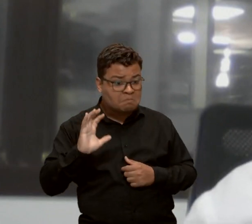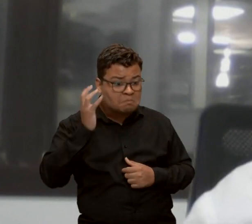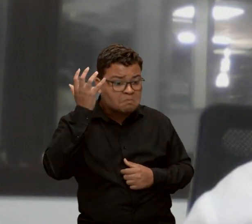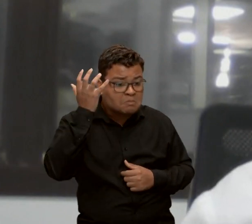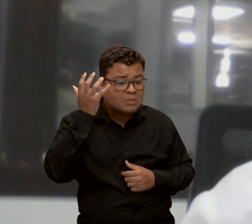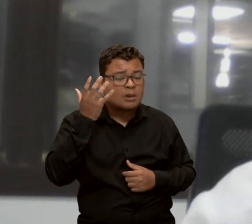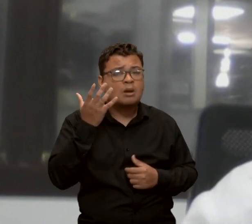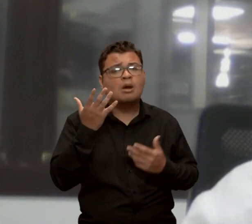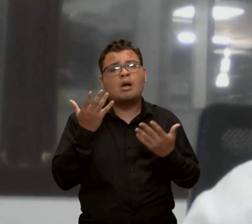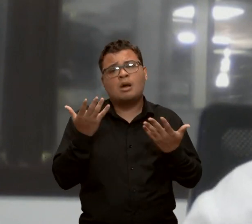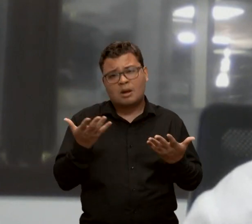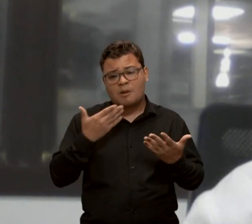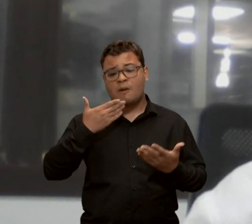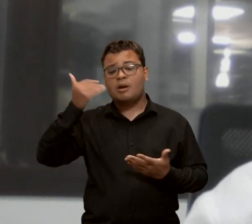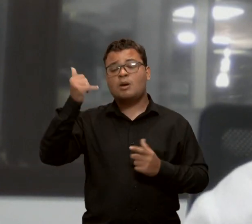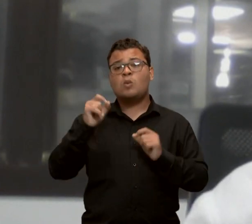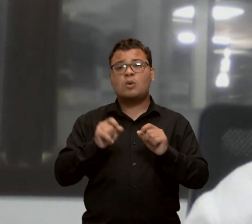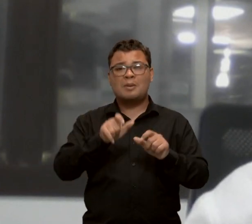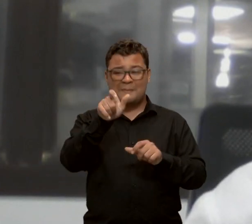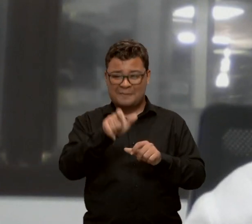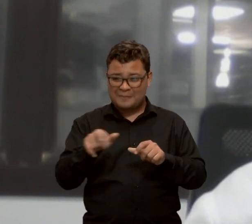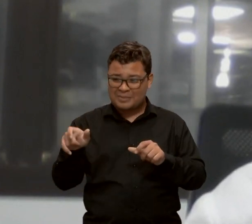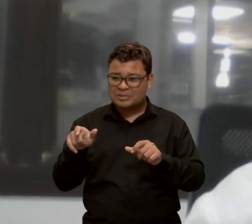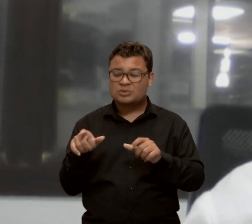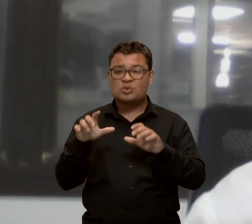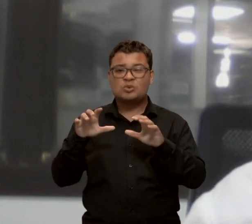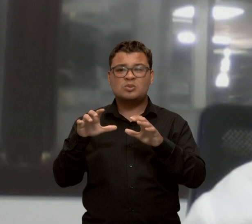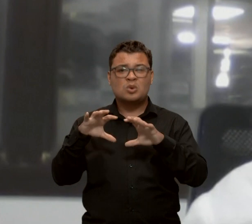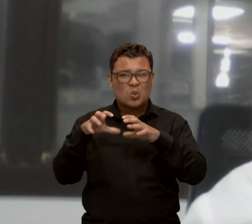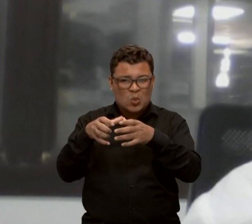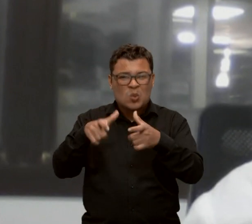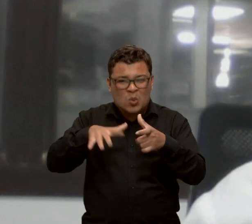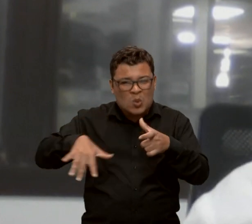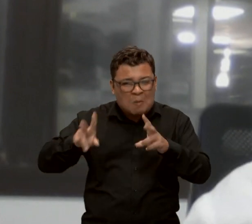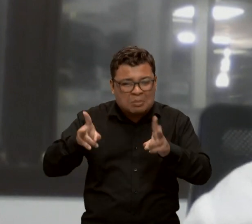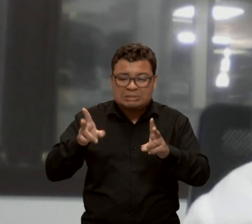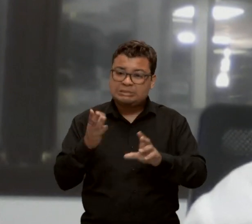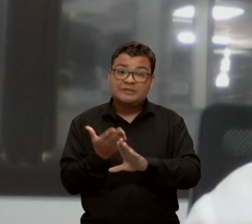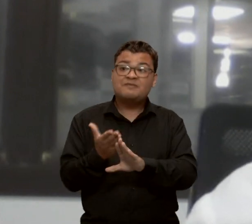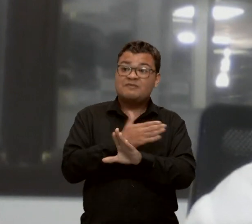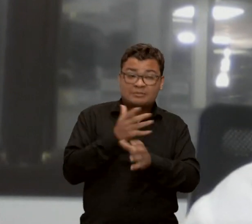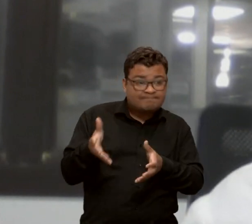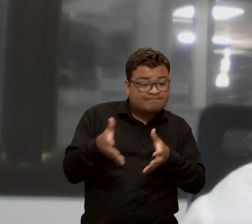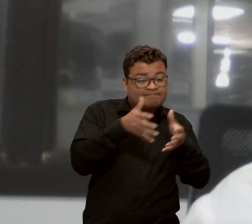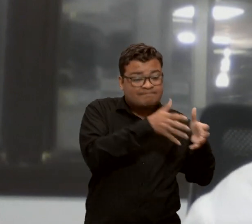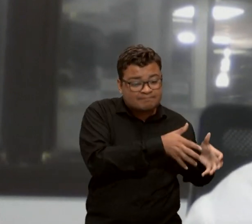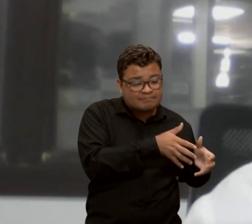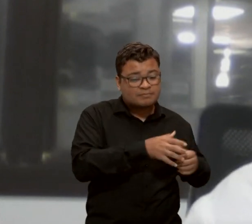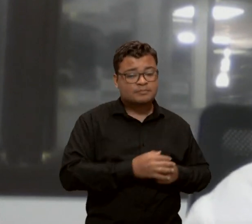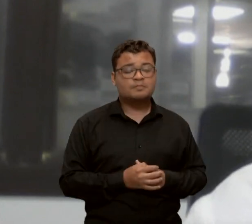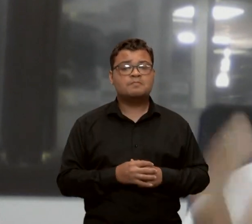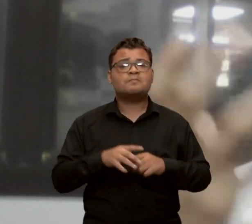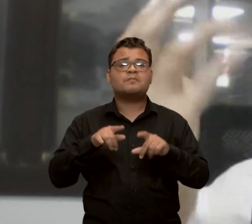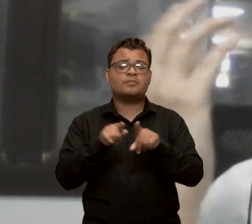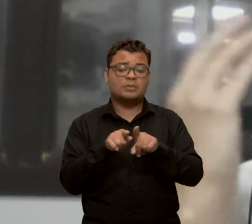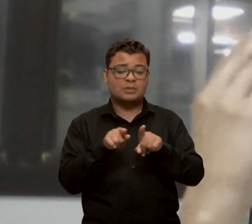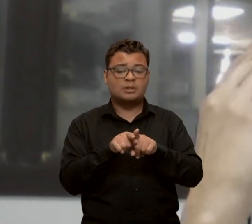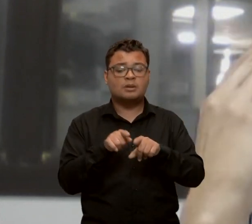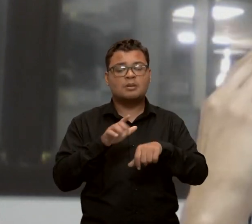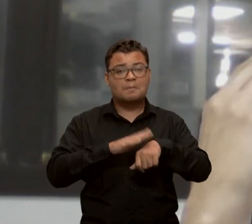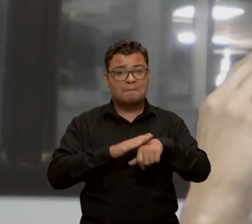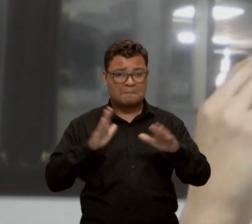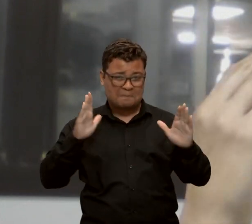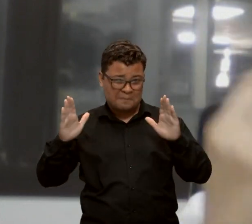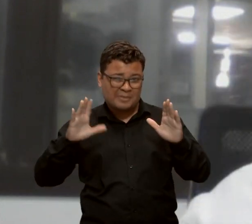se você puder afastar essa pessoa desse ambiente, se você usar até, inclusive, pontualmente,